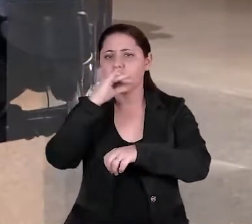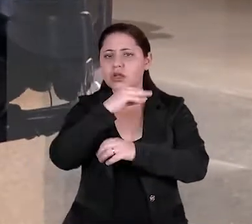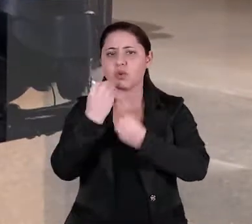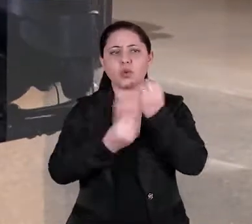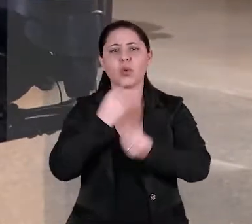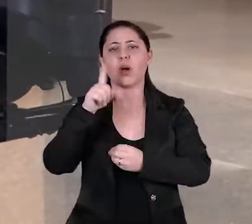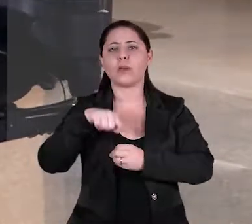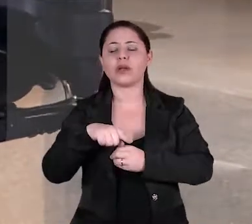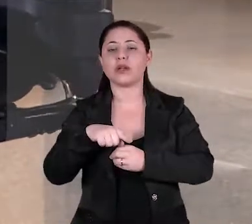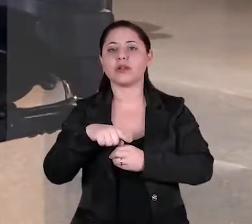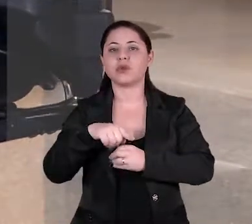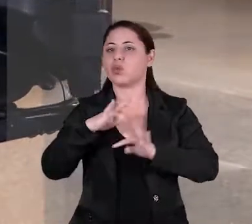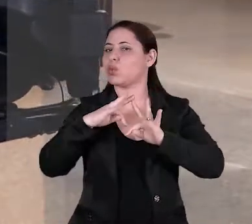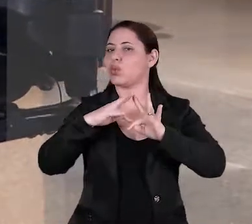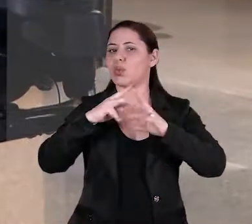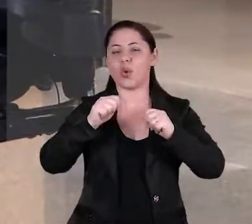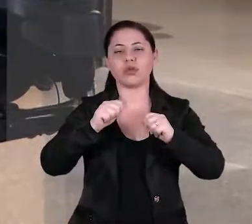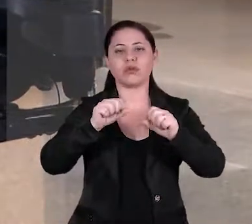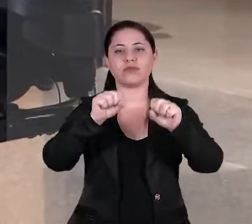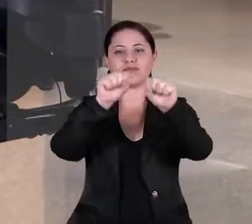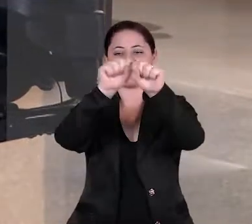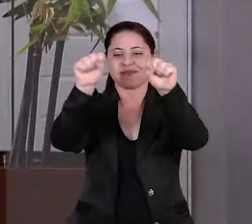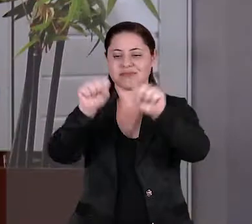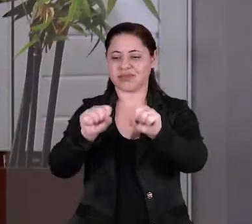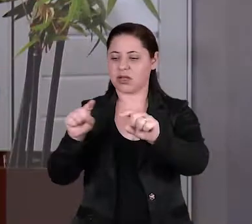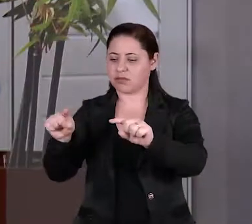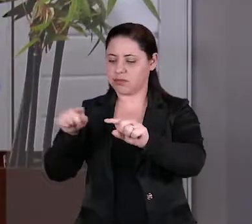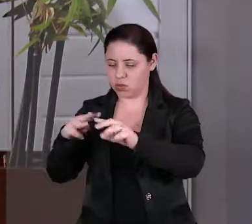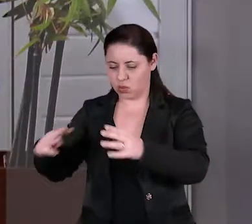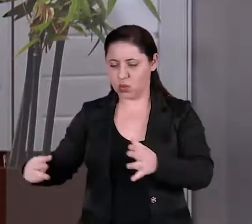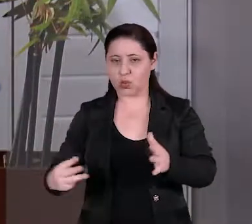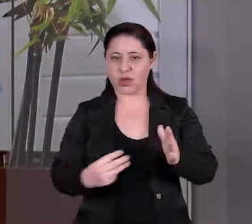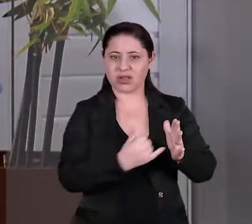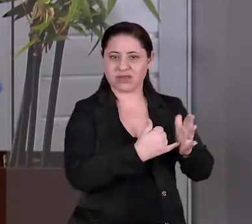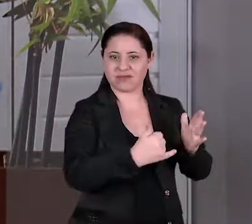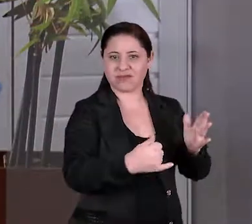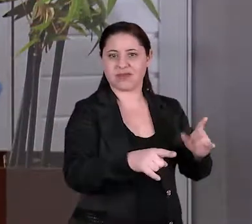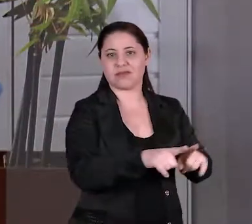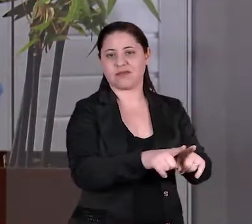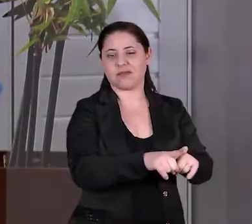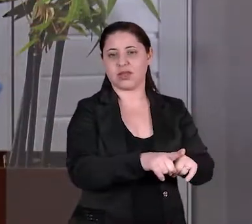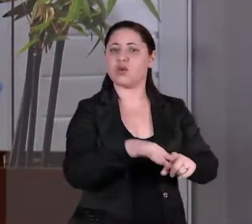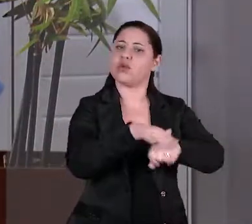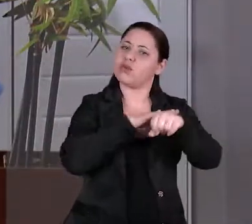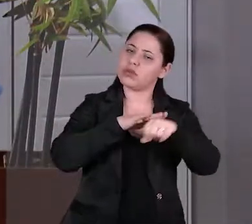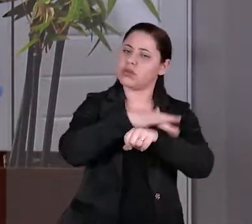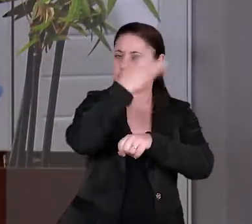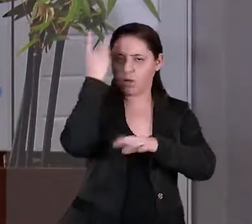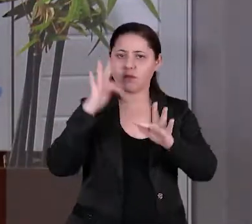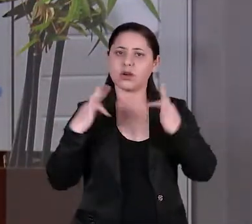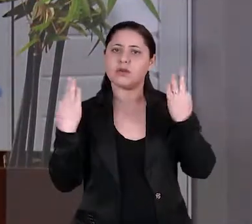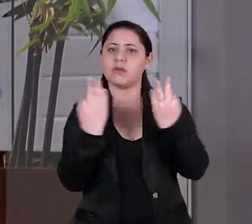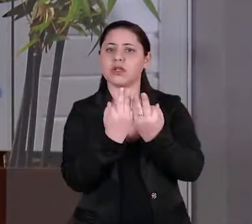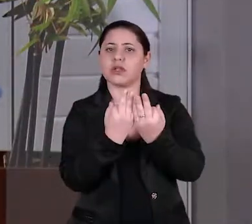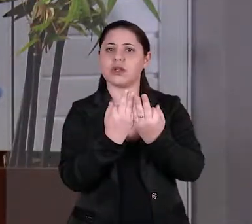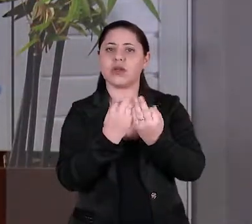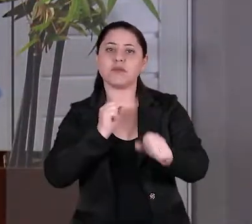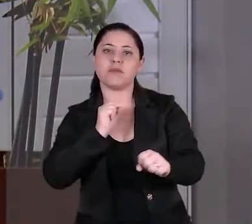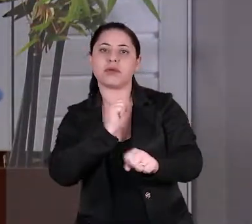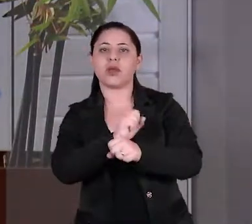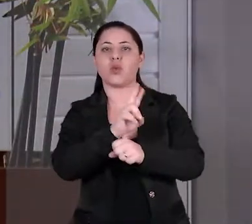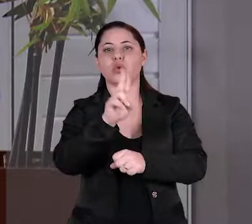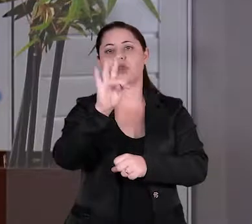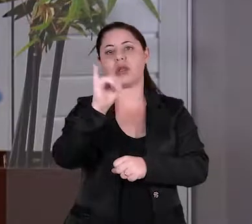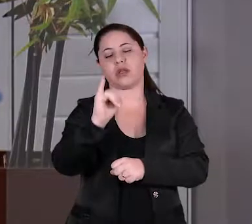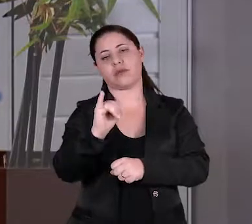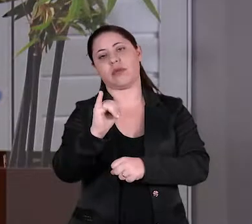está quente? Isso tudo é feito artificialmente e tem um limite também, que a gente pode estar conversando com a família, solicitando a doação de órgãos e ele